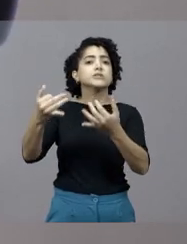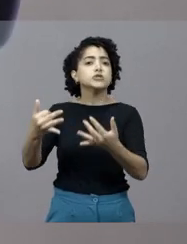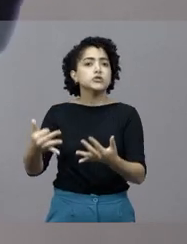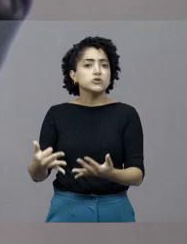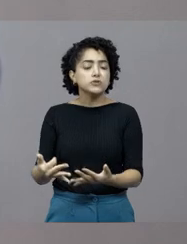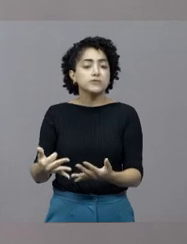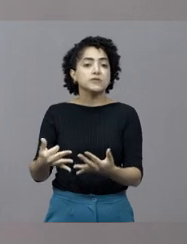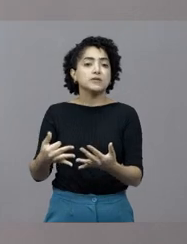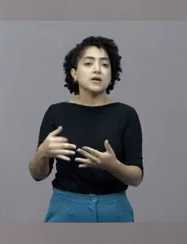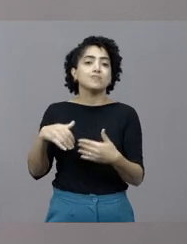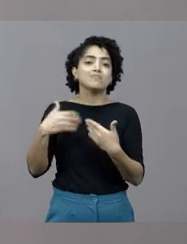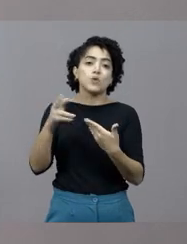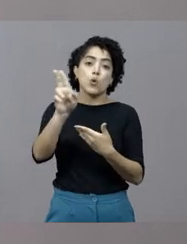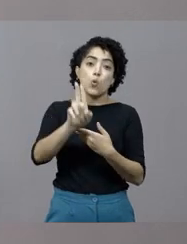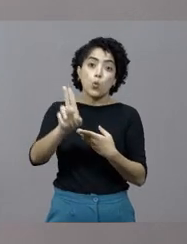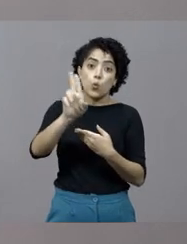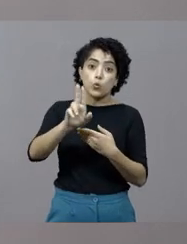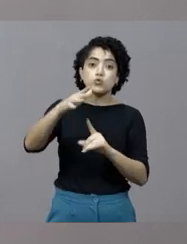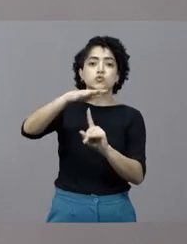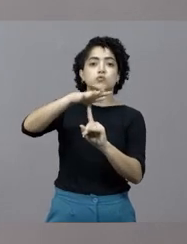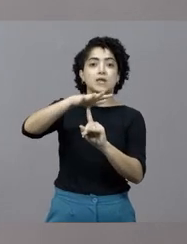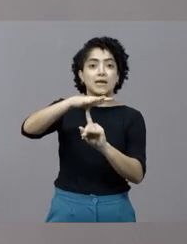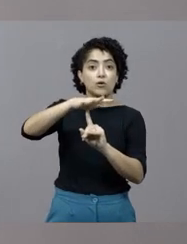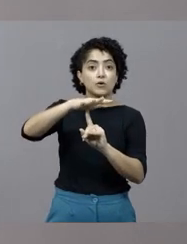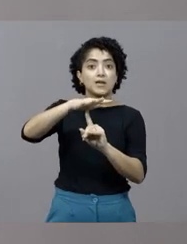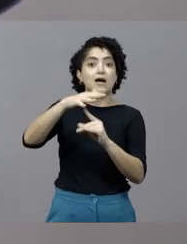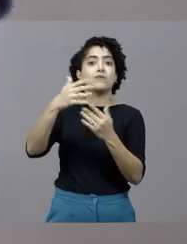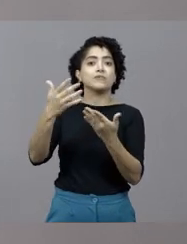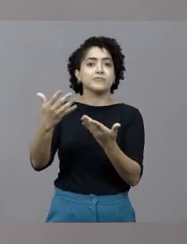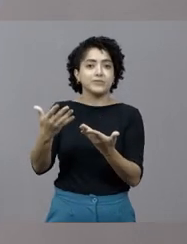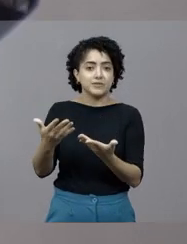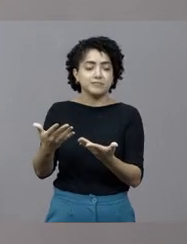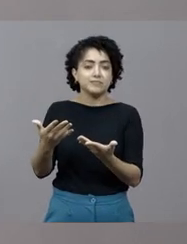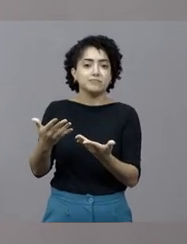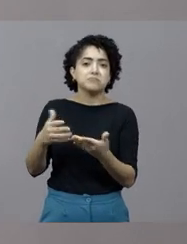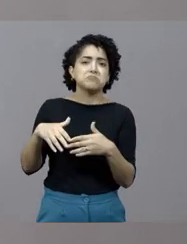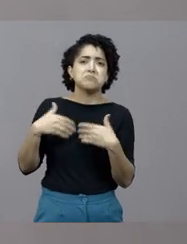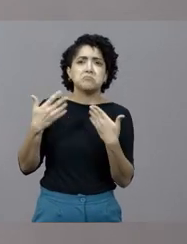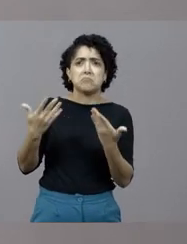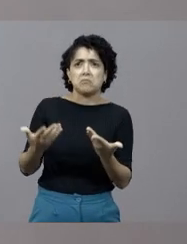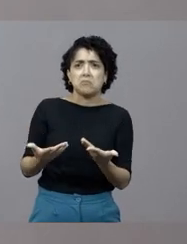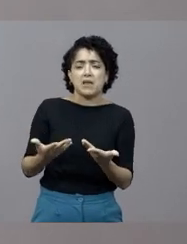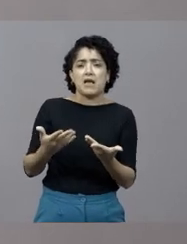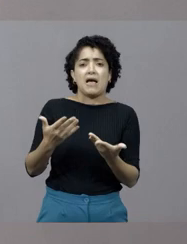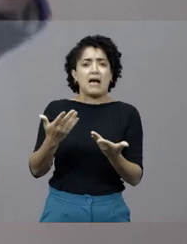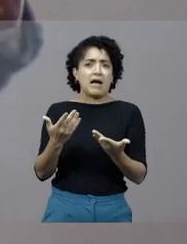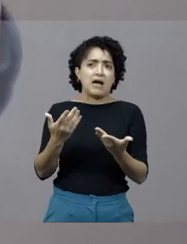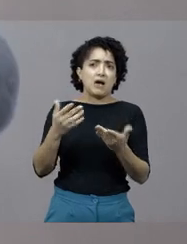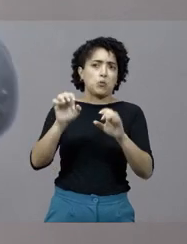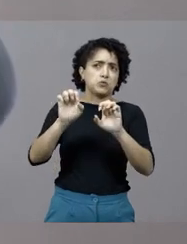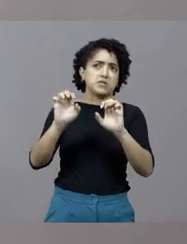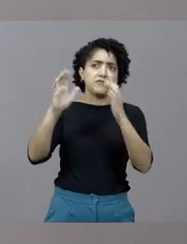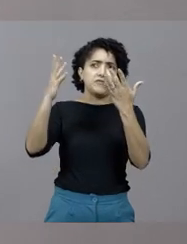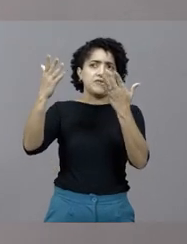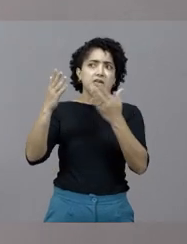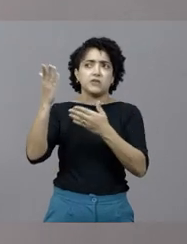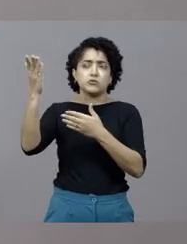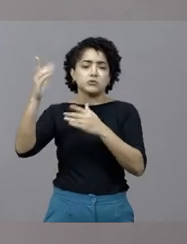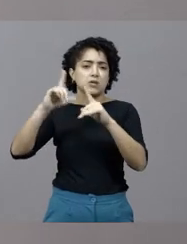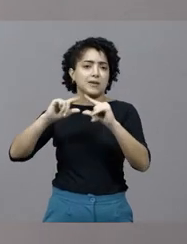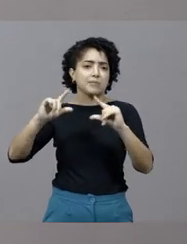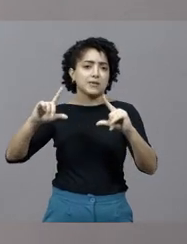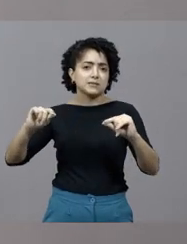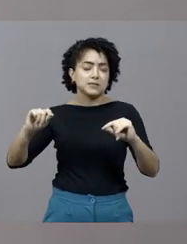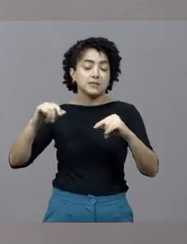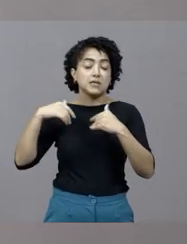justifica o uso da aeronave, tentando dizer que estava em alguns eventos em Brasília, enfim.